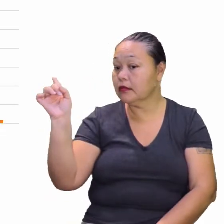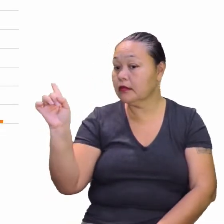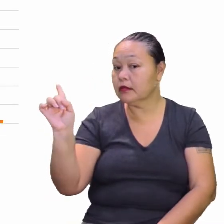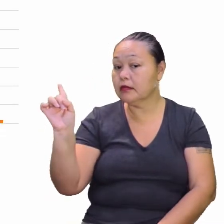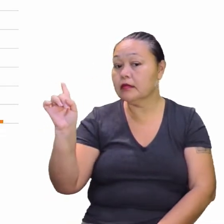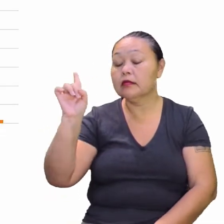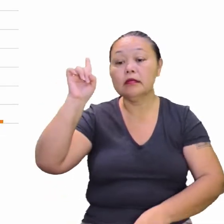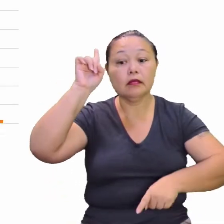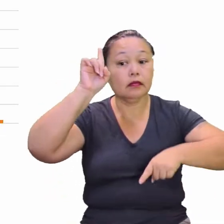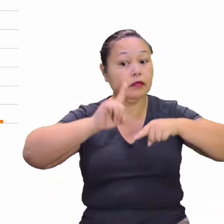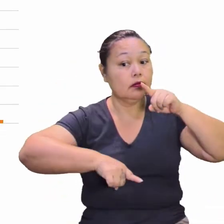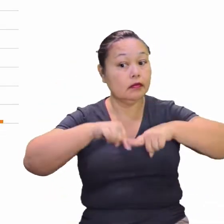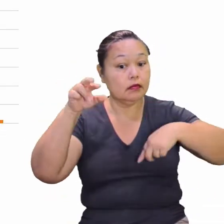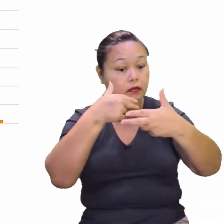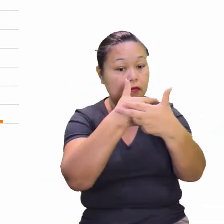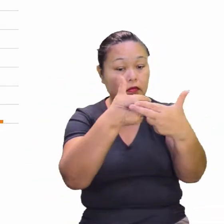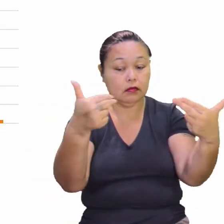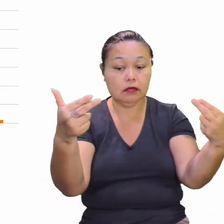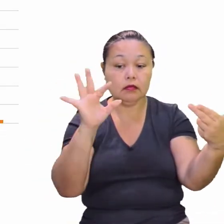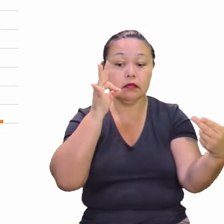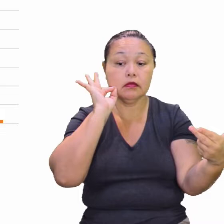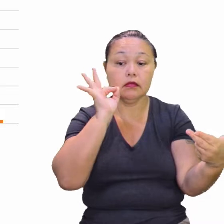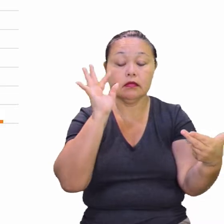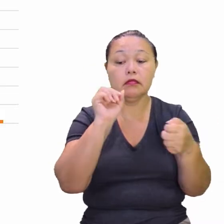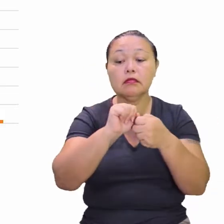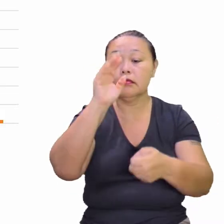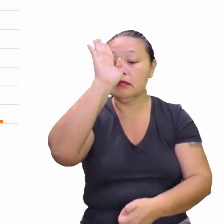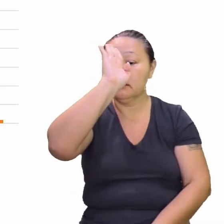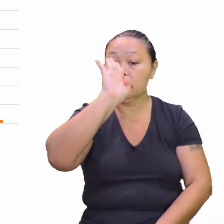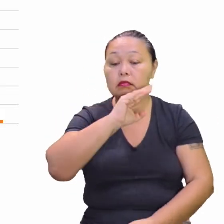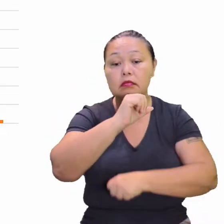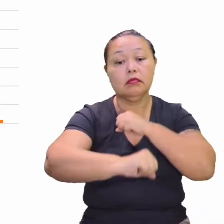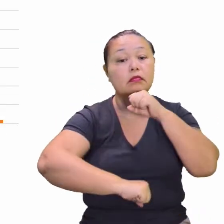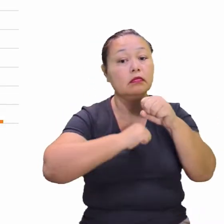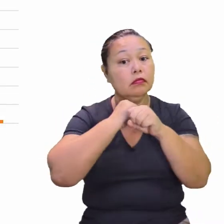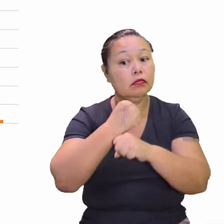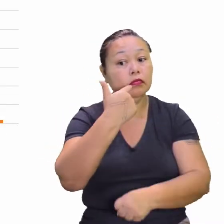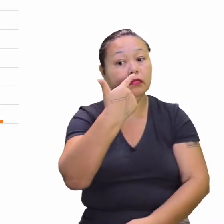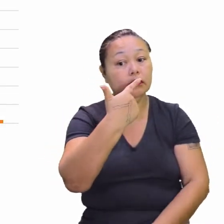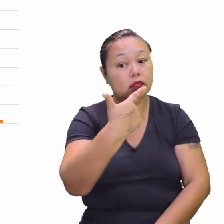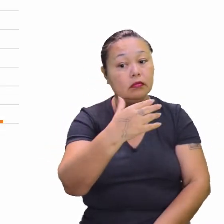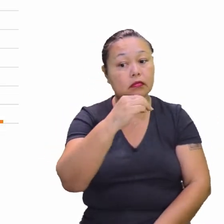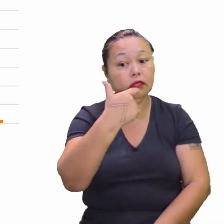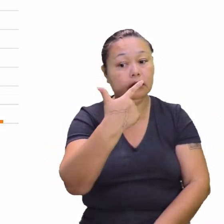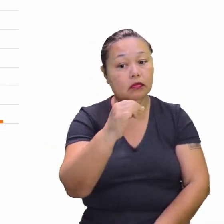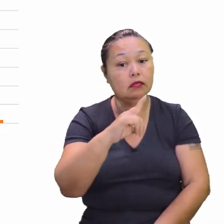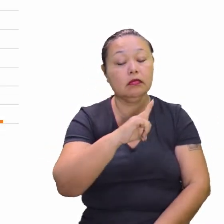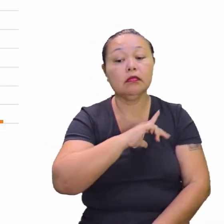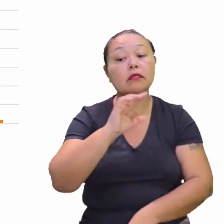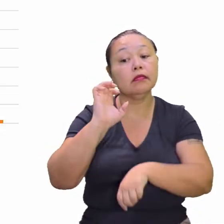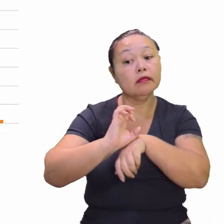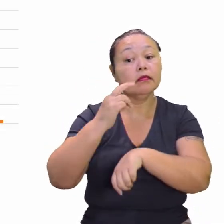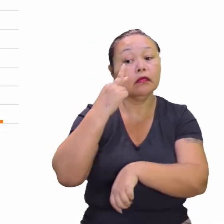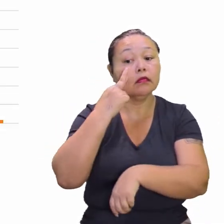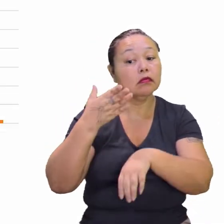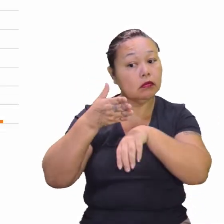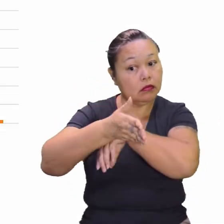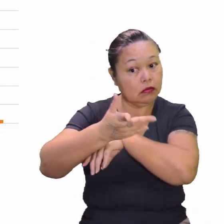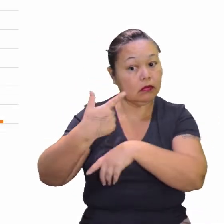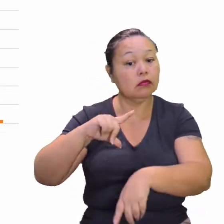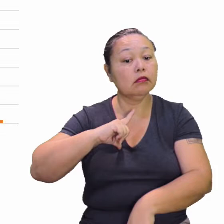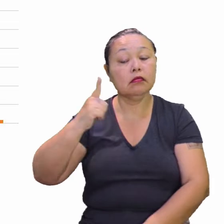agora produtos aqui, ó, produtor de café no Brasil em 2020. Em Rondônia também, aí ela tem a sua